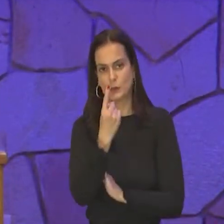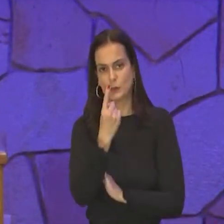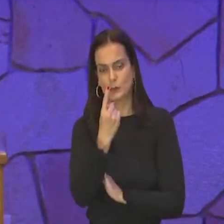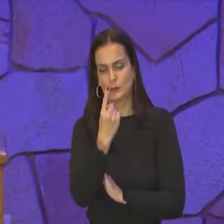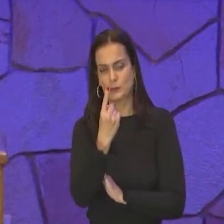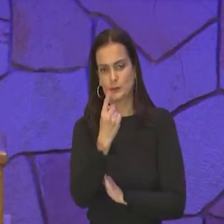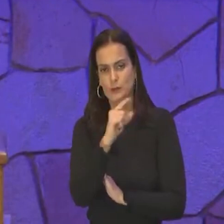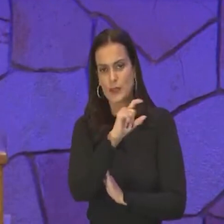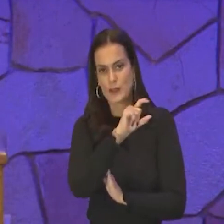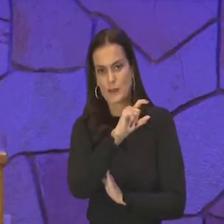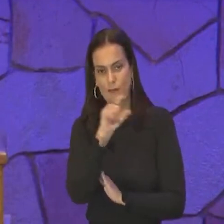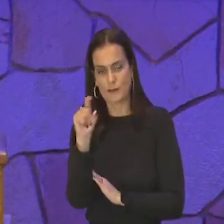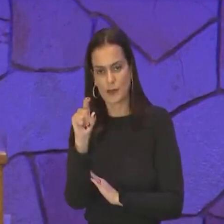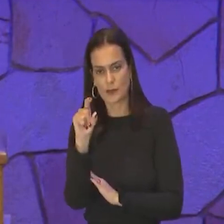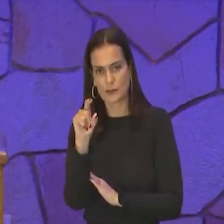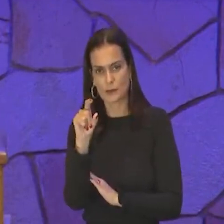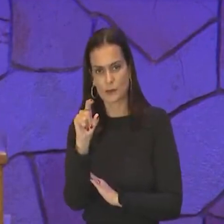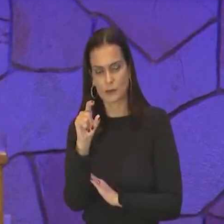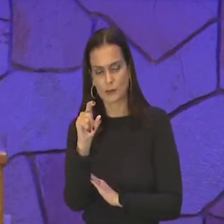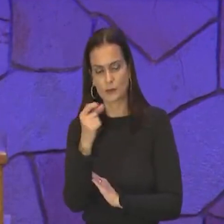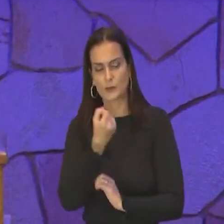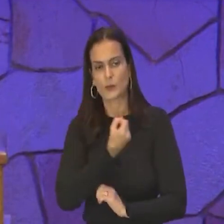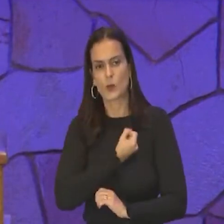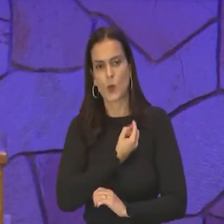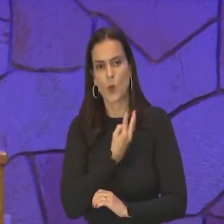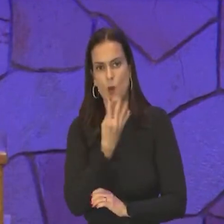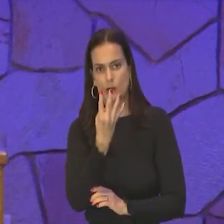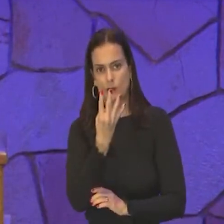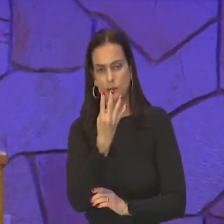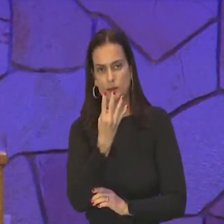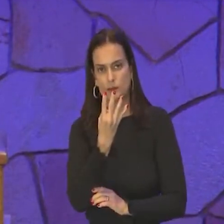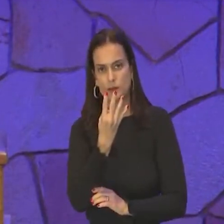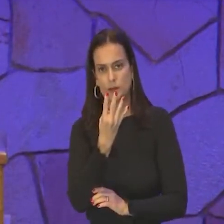veja o verso de número 4.